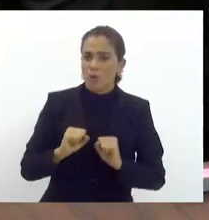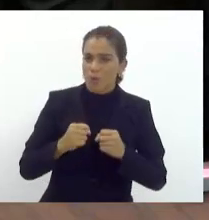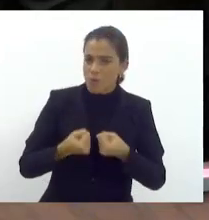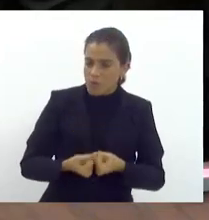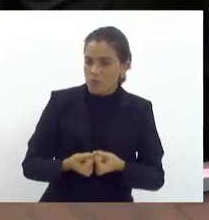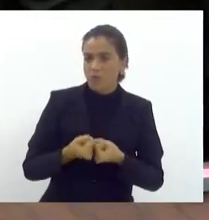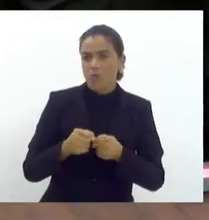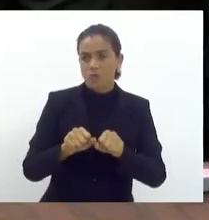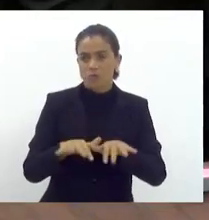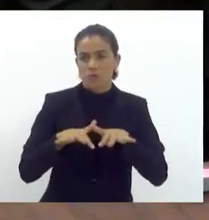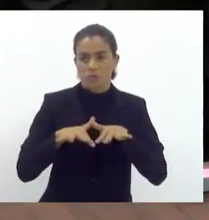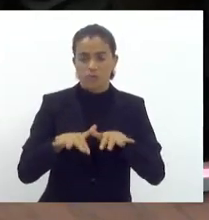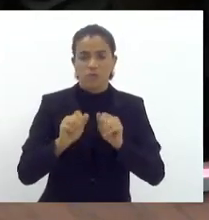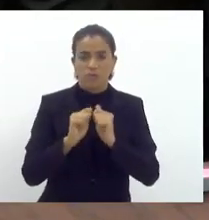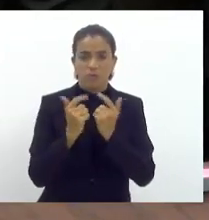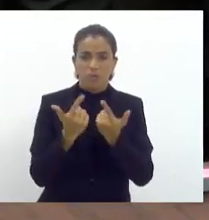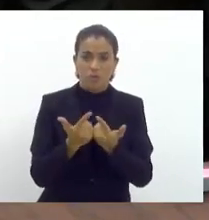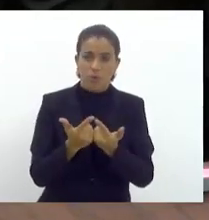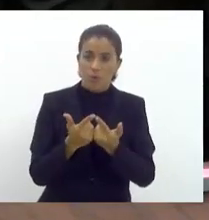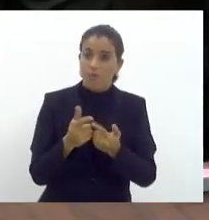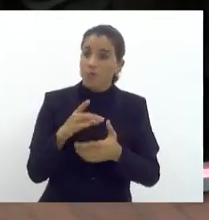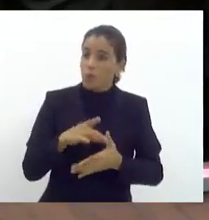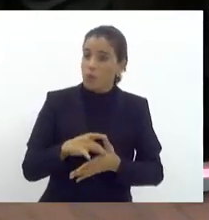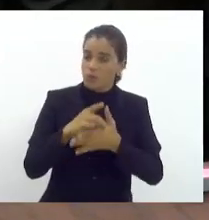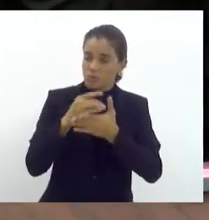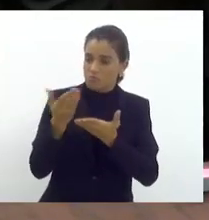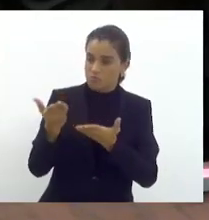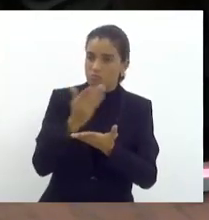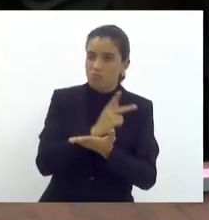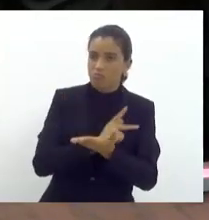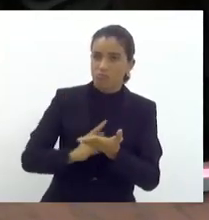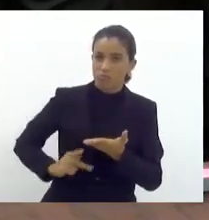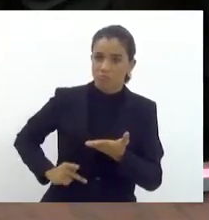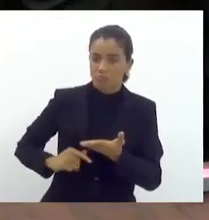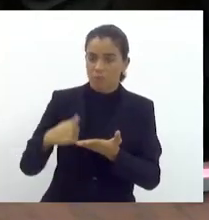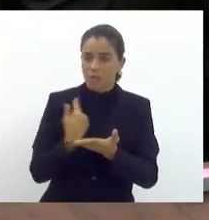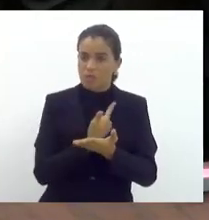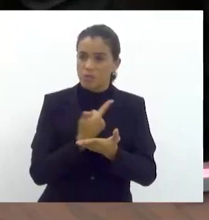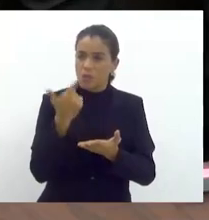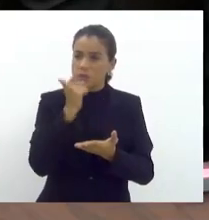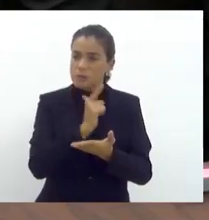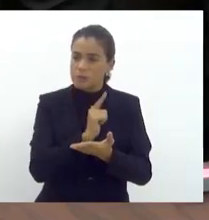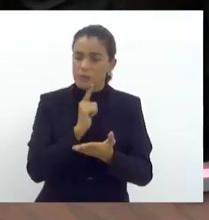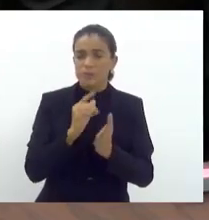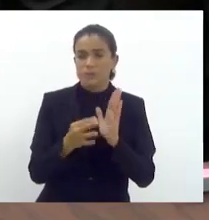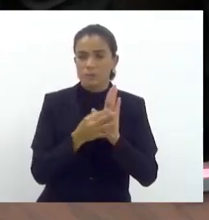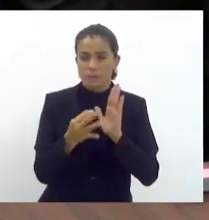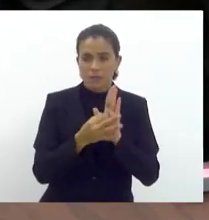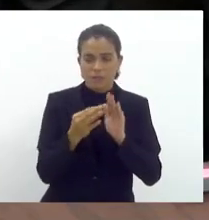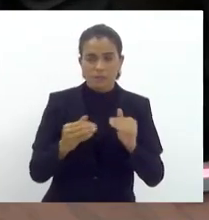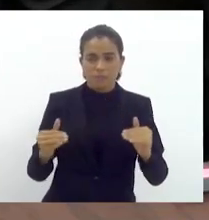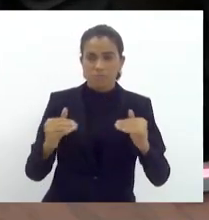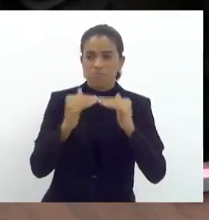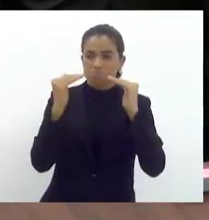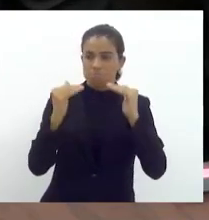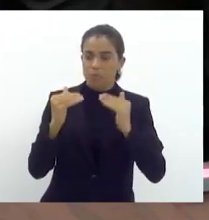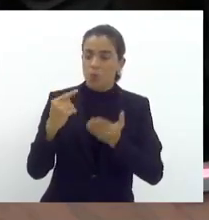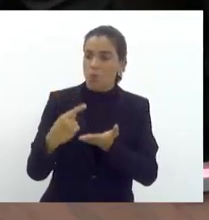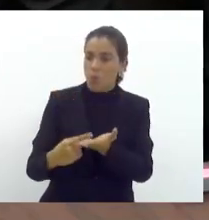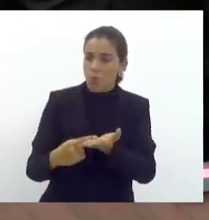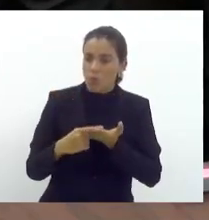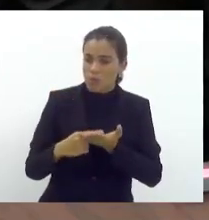Parlamento Fluminense conduzido por vossa excelência para que a gente pudesse chegar nesse parecer nesse consenso e